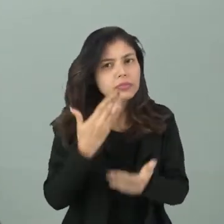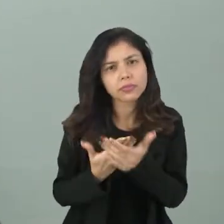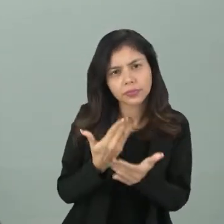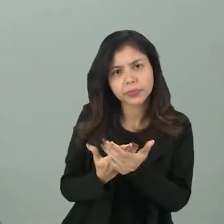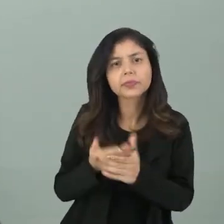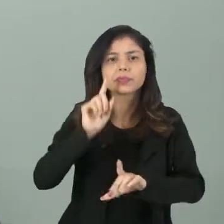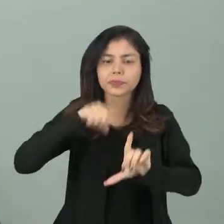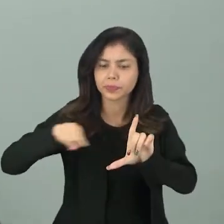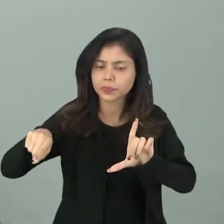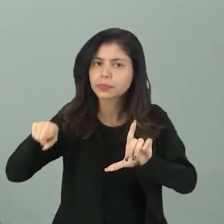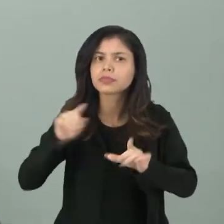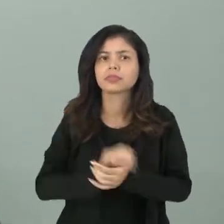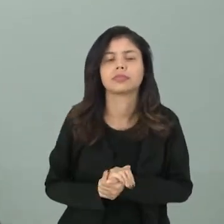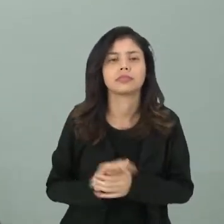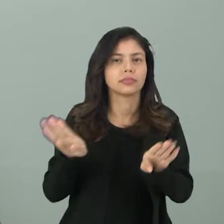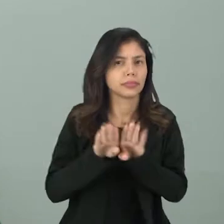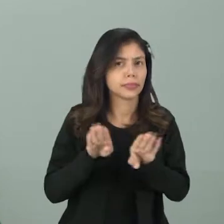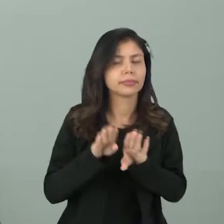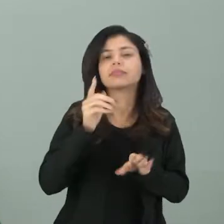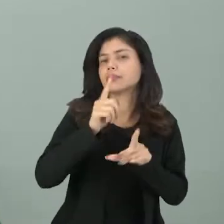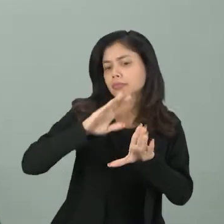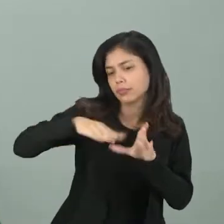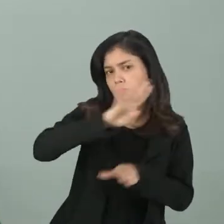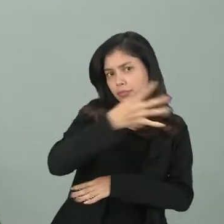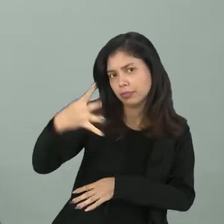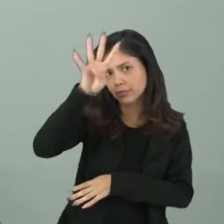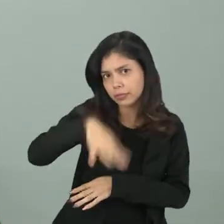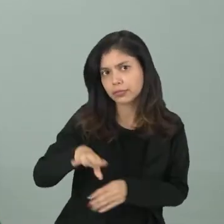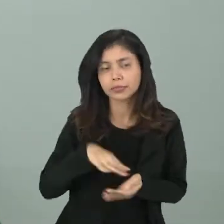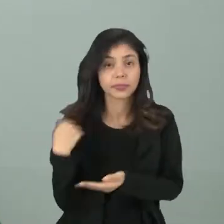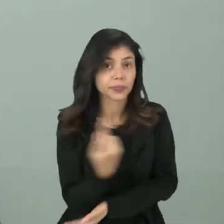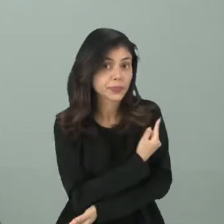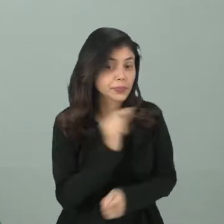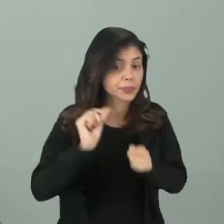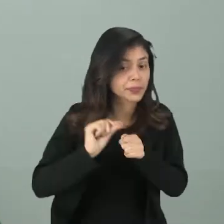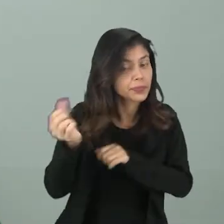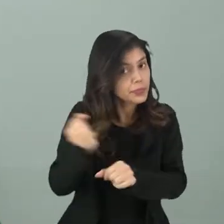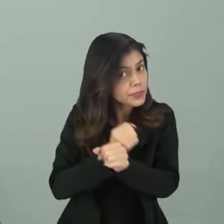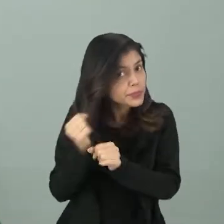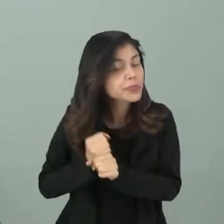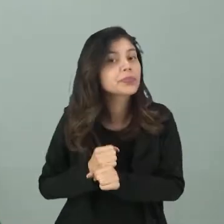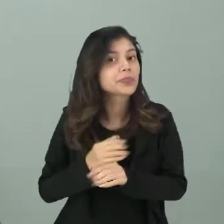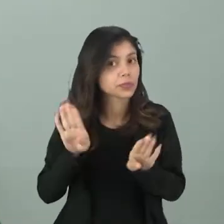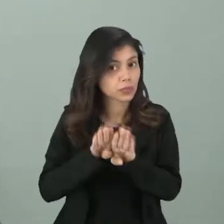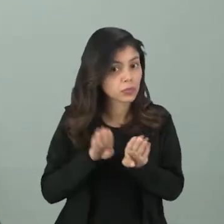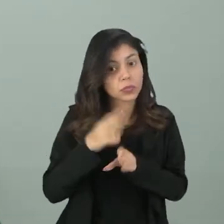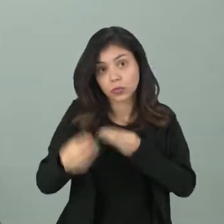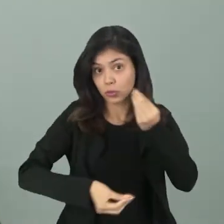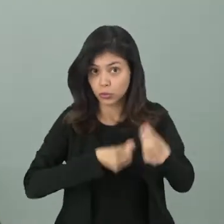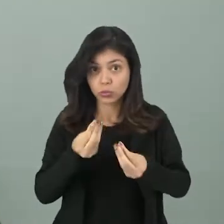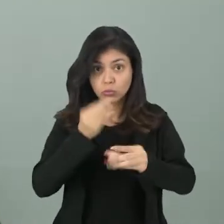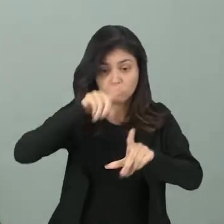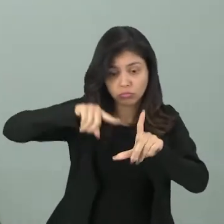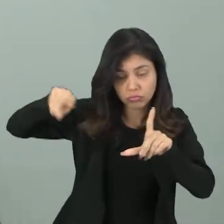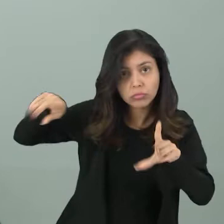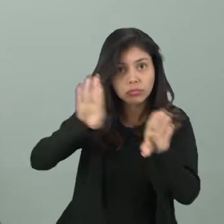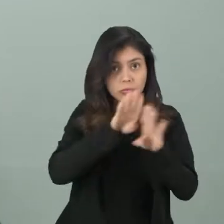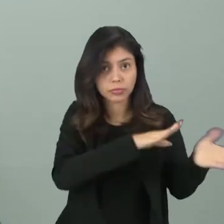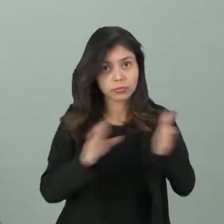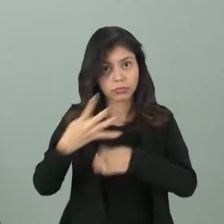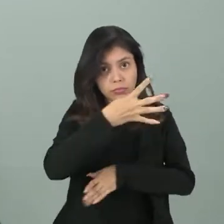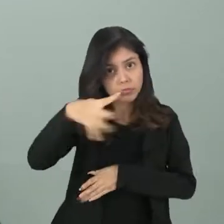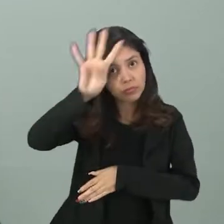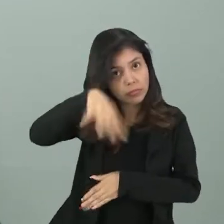sobre tabelas e também sobre gráficos. E nós fizemos uma construção tanto de gráficos como de tabelas a partir